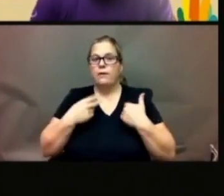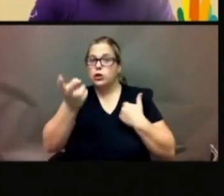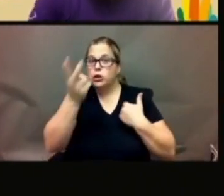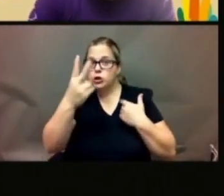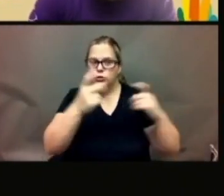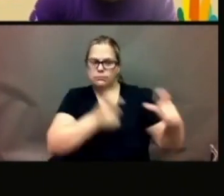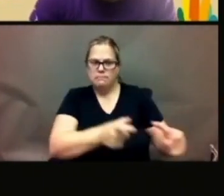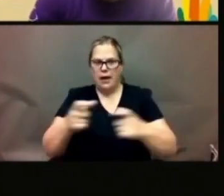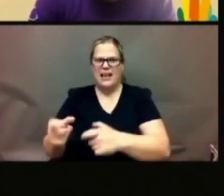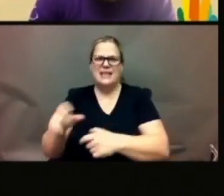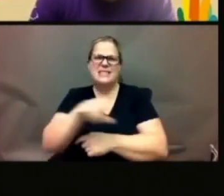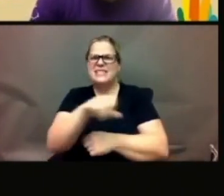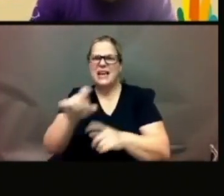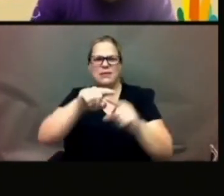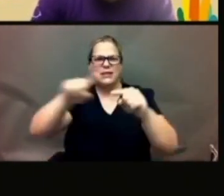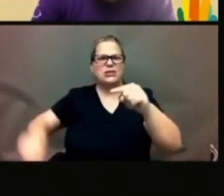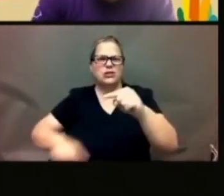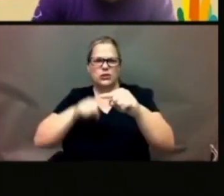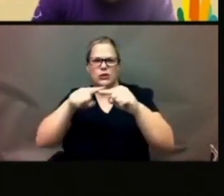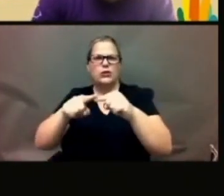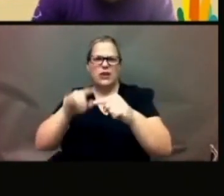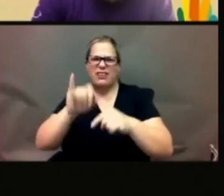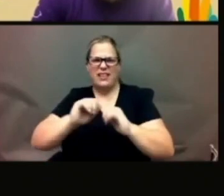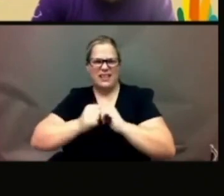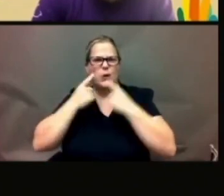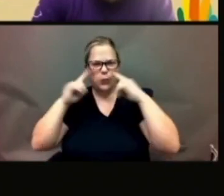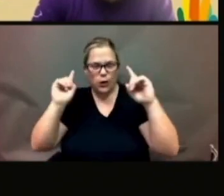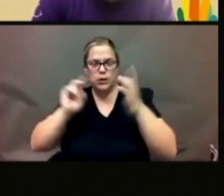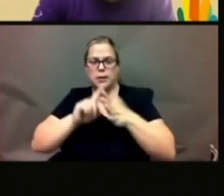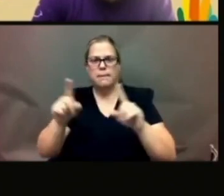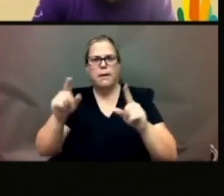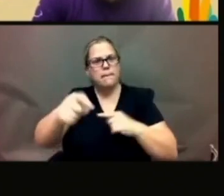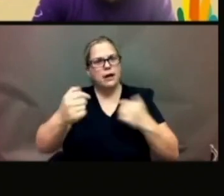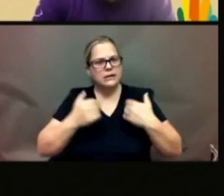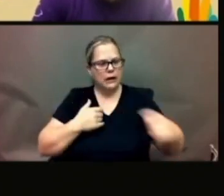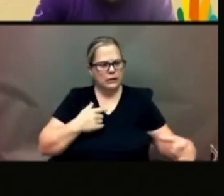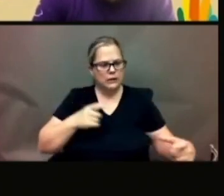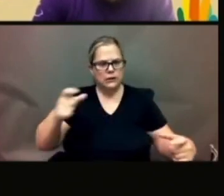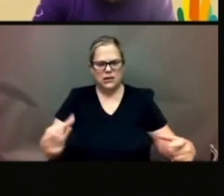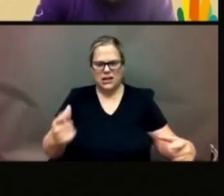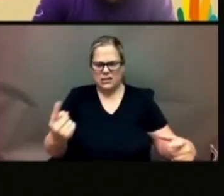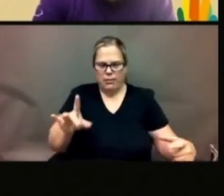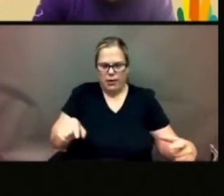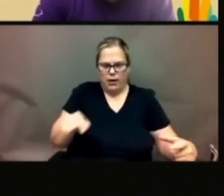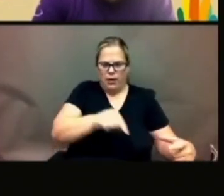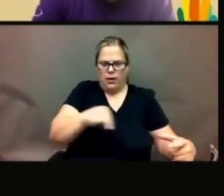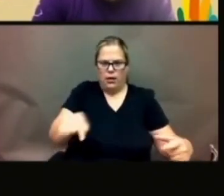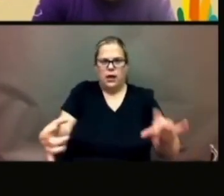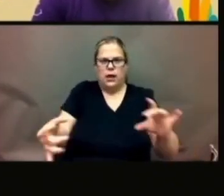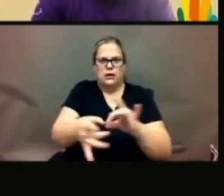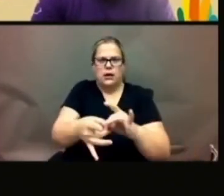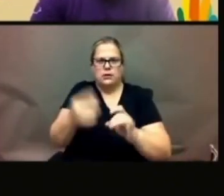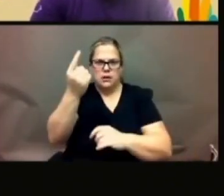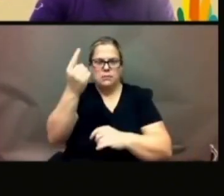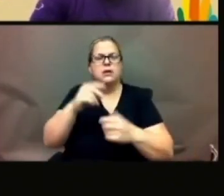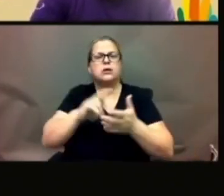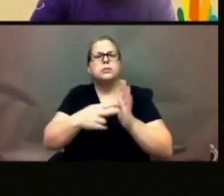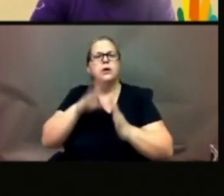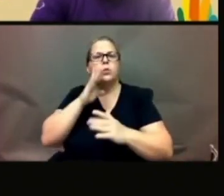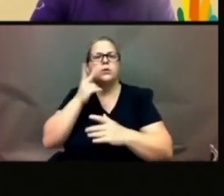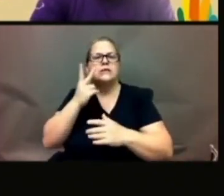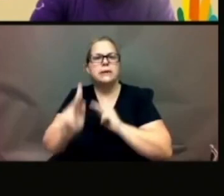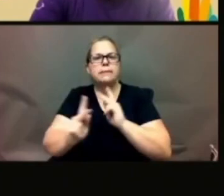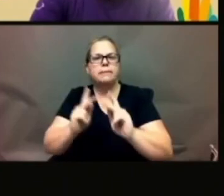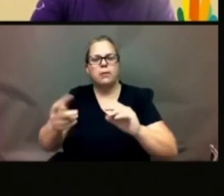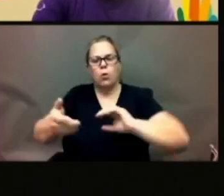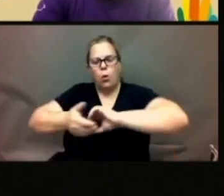você tem dois pontos de contato. E é assim que funciona o circuito. E você precisa fazer uma ponte entre esses circuitos. Muitas vezes